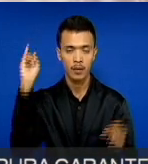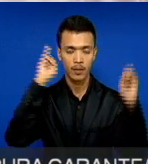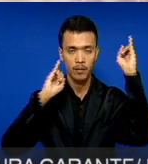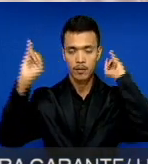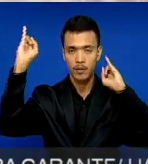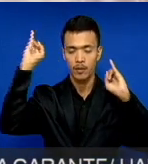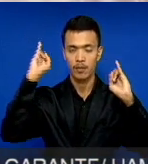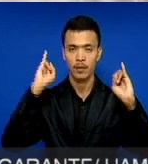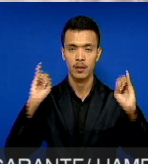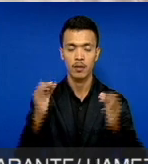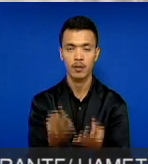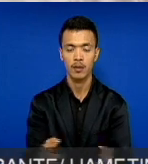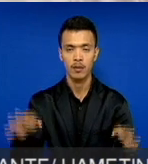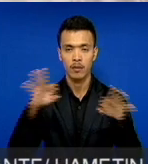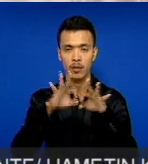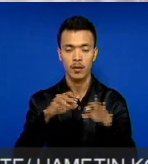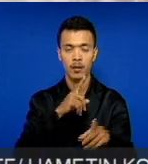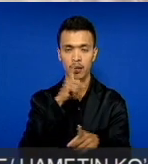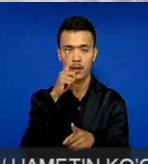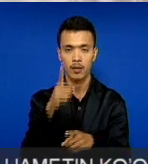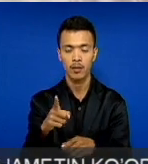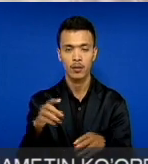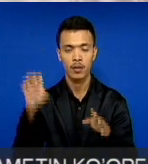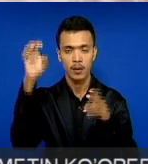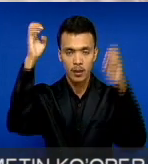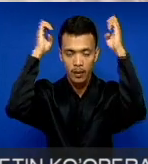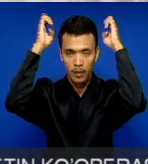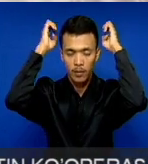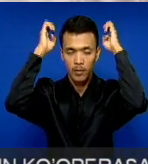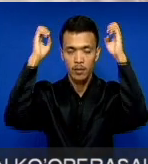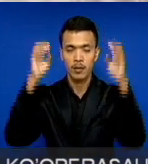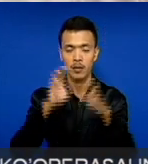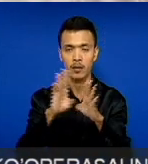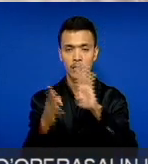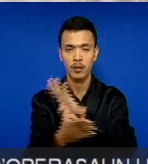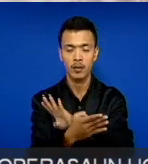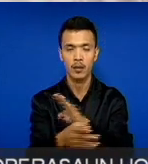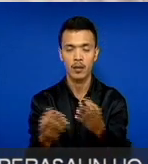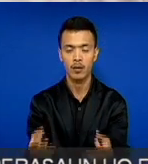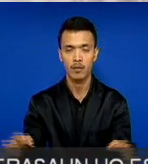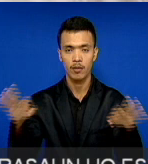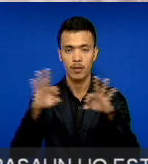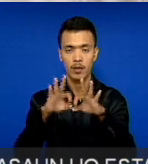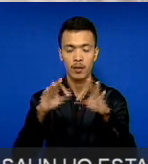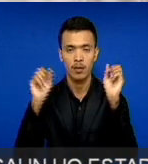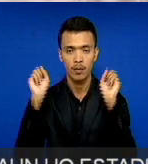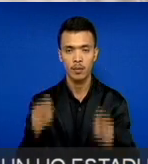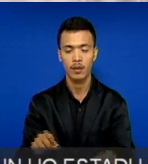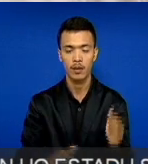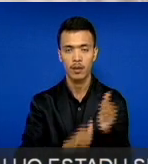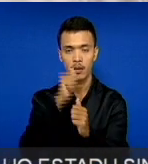né, importante teve. E educação cívica saia nessa fator ele, importante a tu e também a todos os